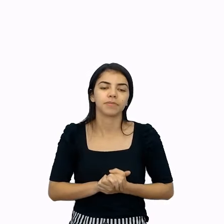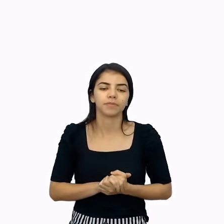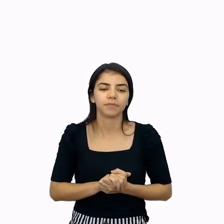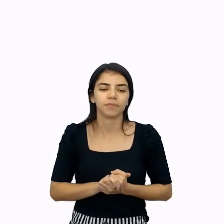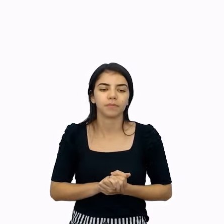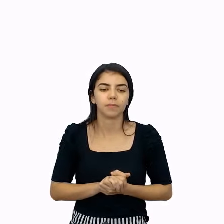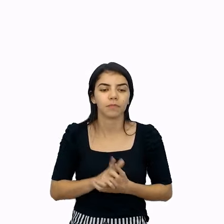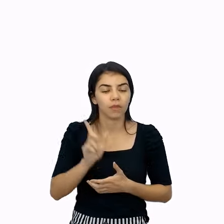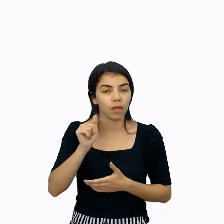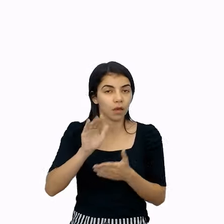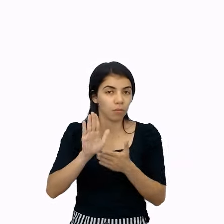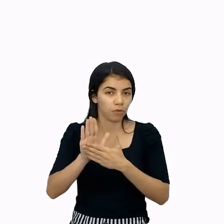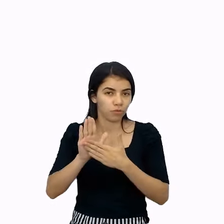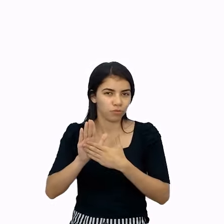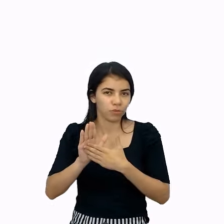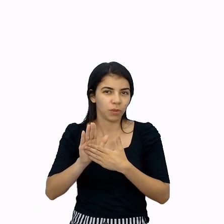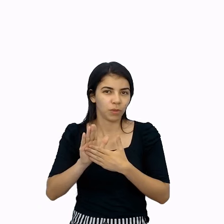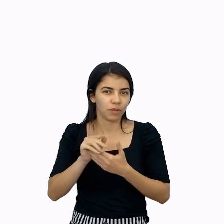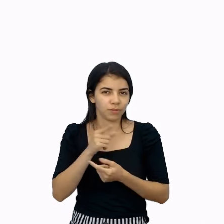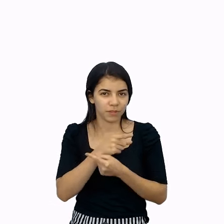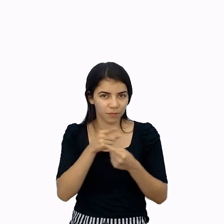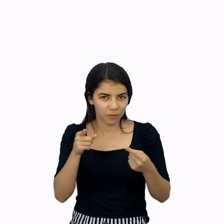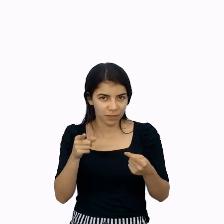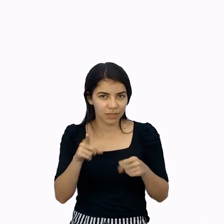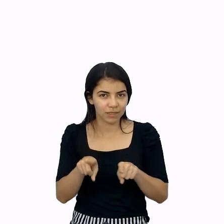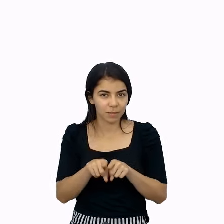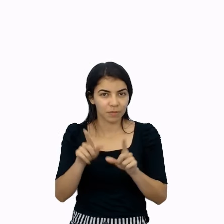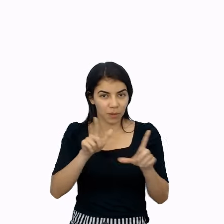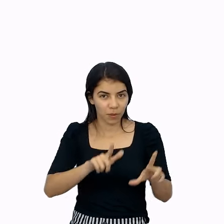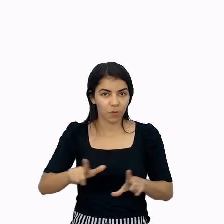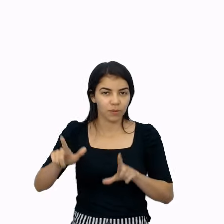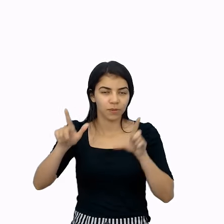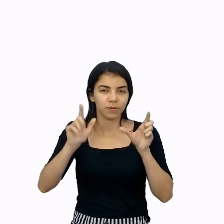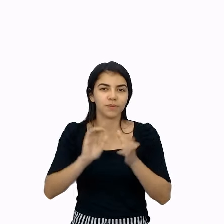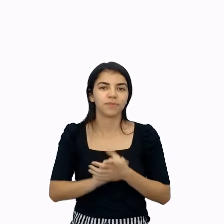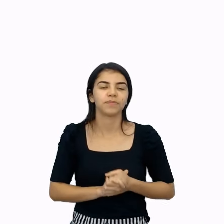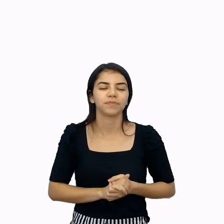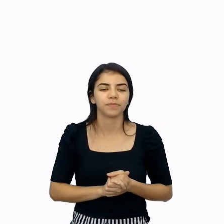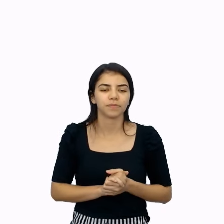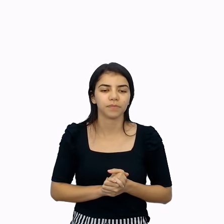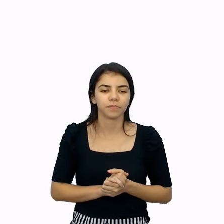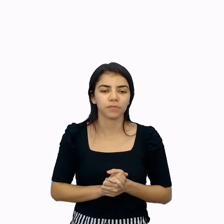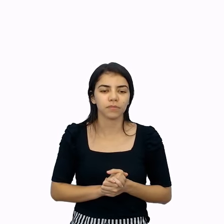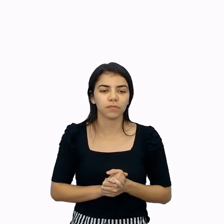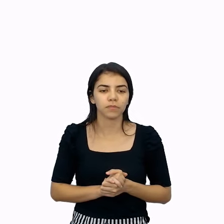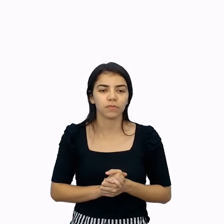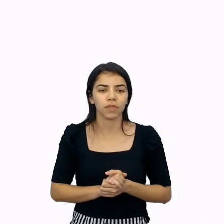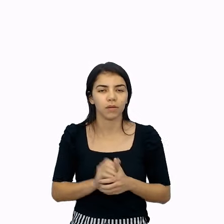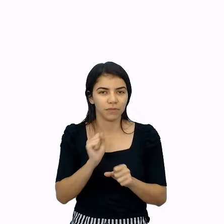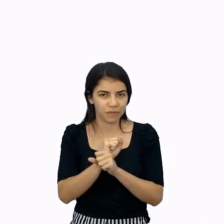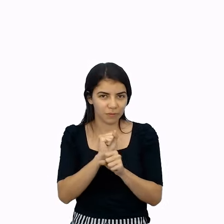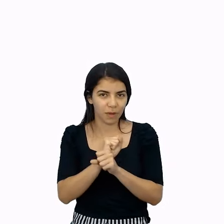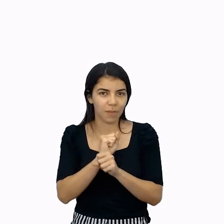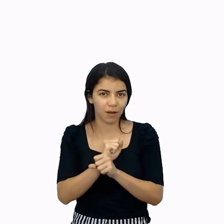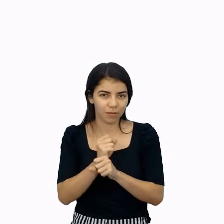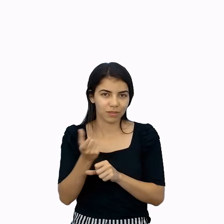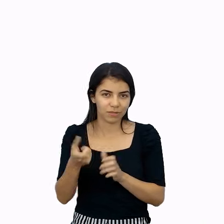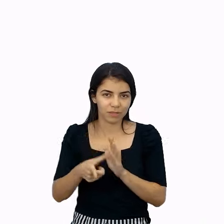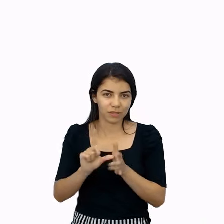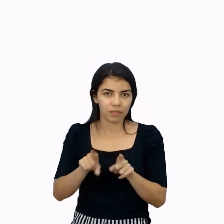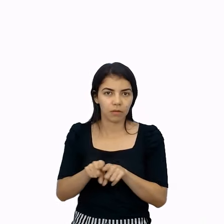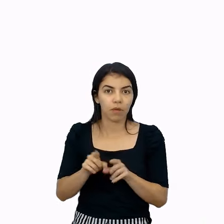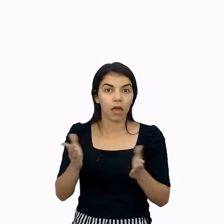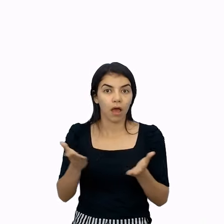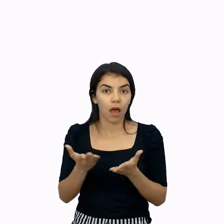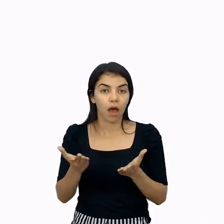aqui é uma ideia que é colocada e a seguir, obviamente, como o tempo, não, por isso que eu falei da pausa, né, do vídeo, porque eu